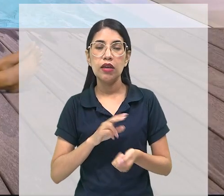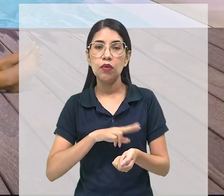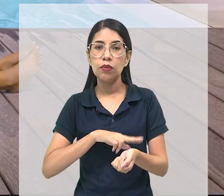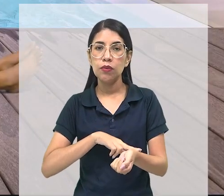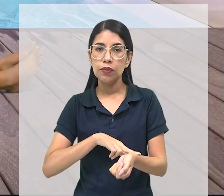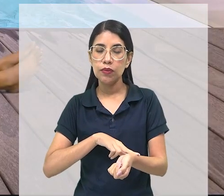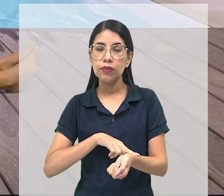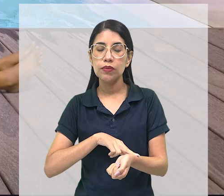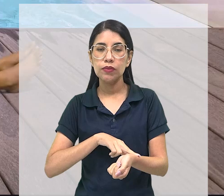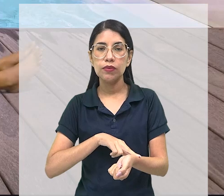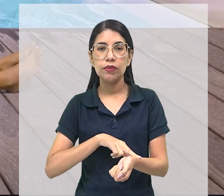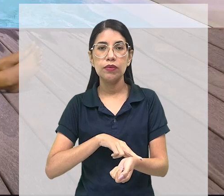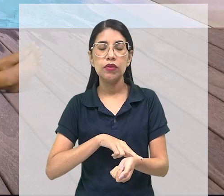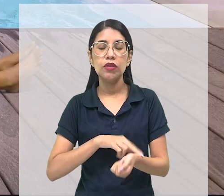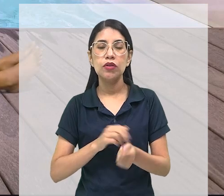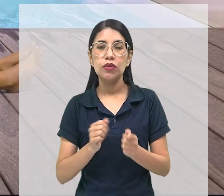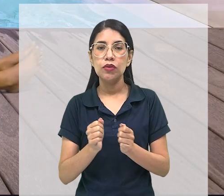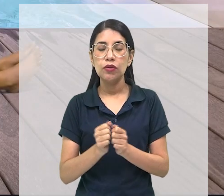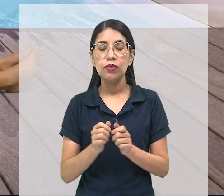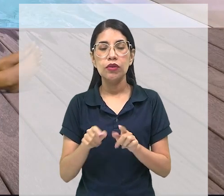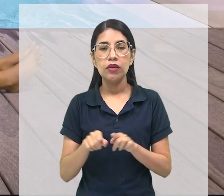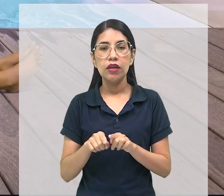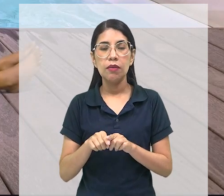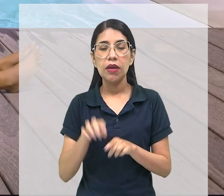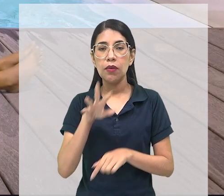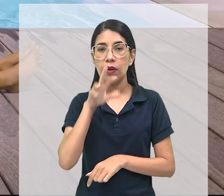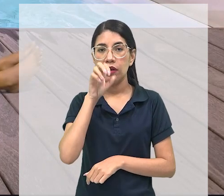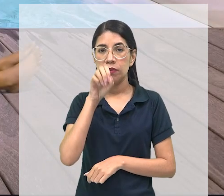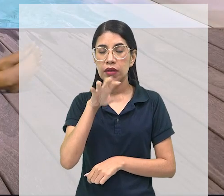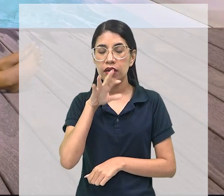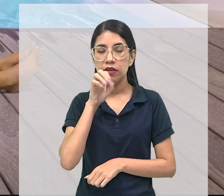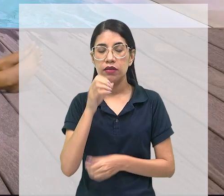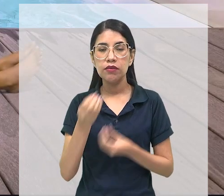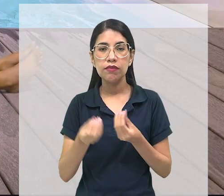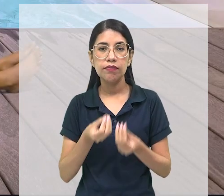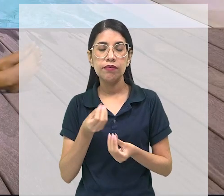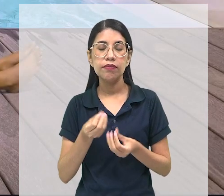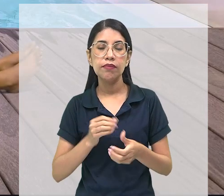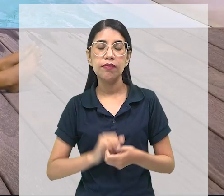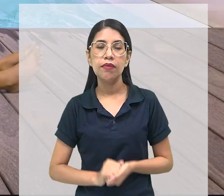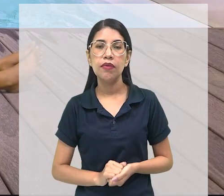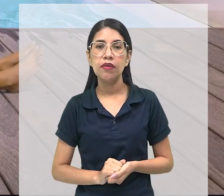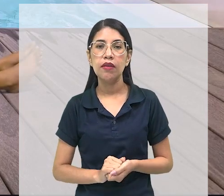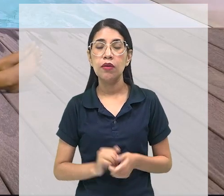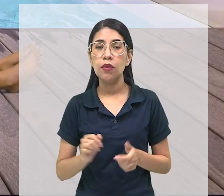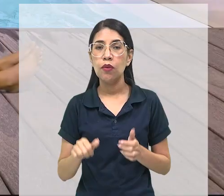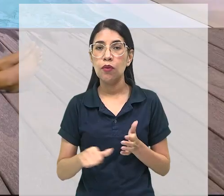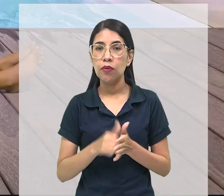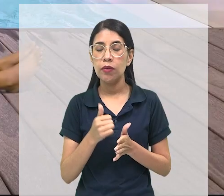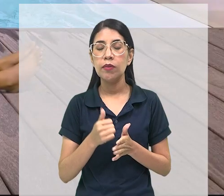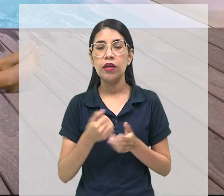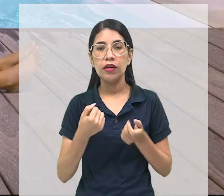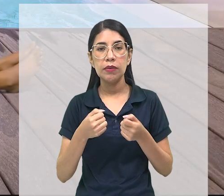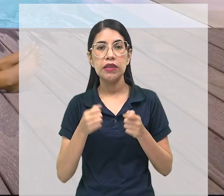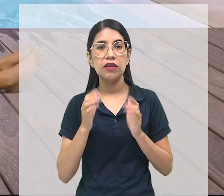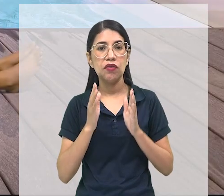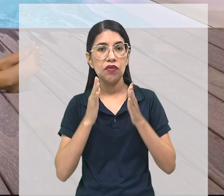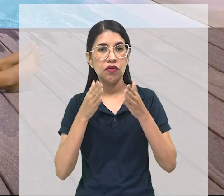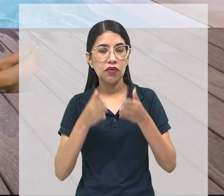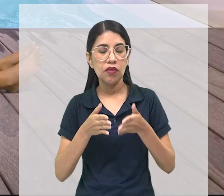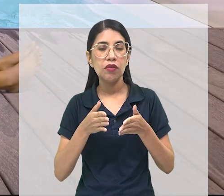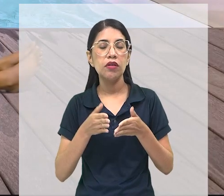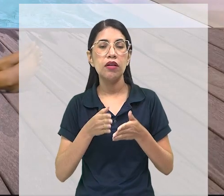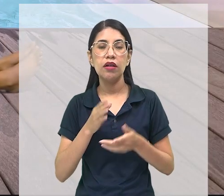pulsação da vítima juntamente com a respiração. O primeiro sinal vital que você tem que se preocupar